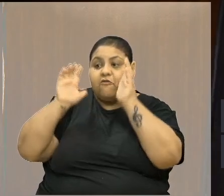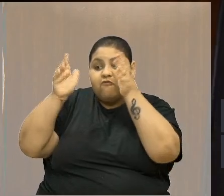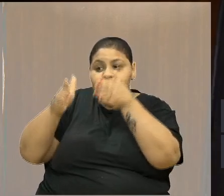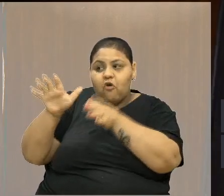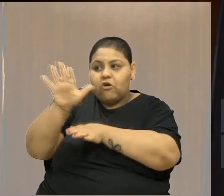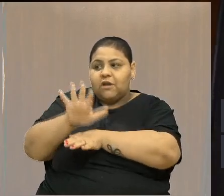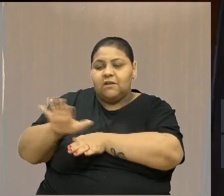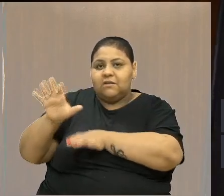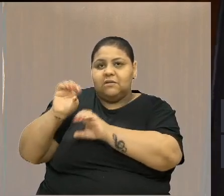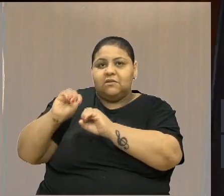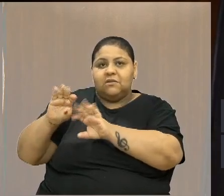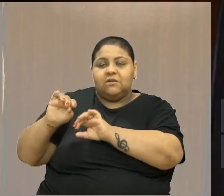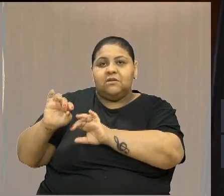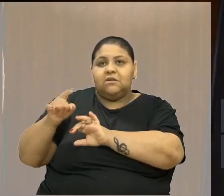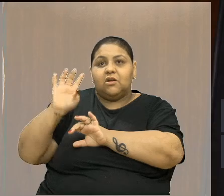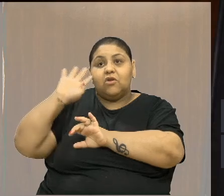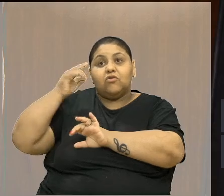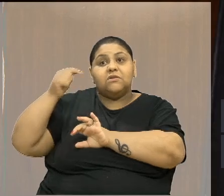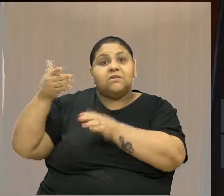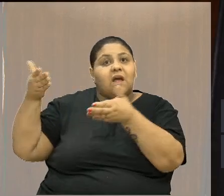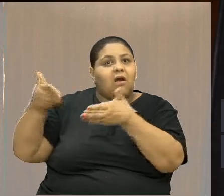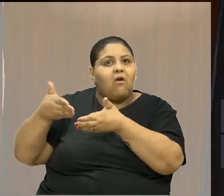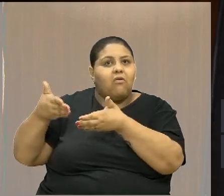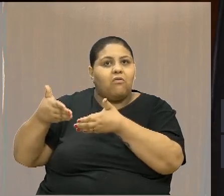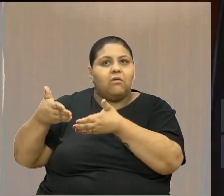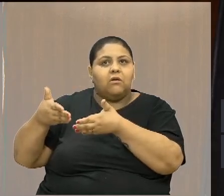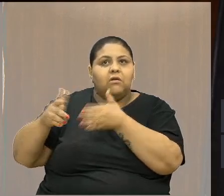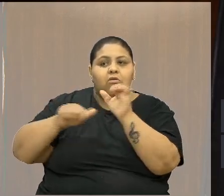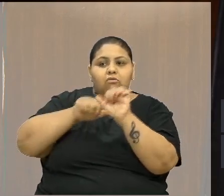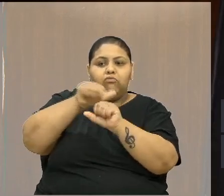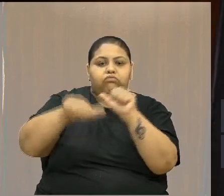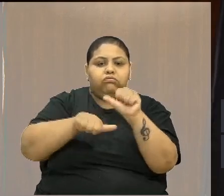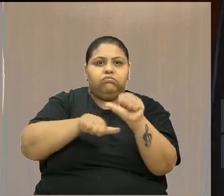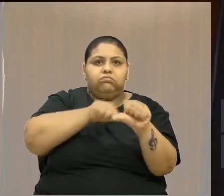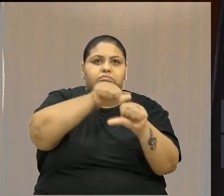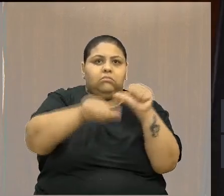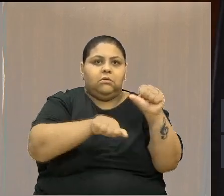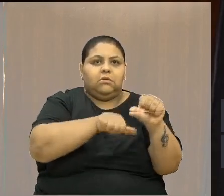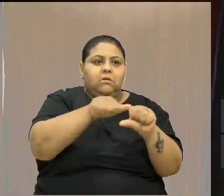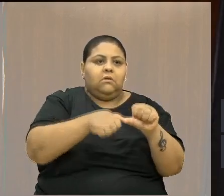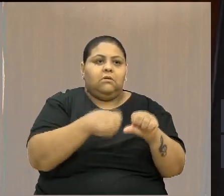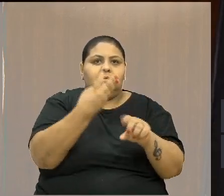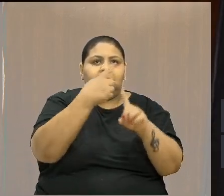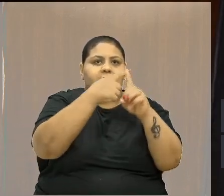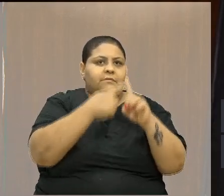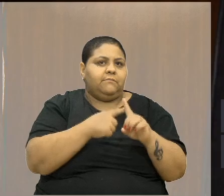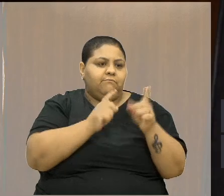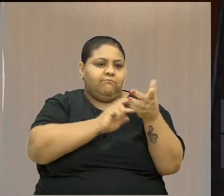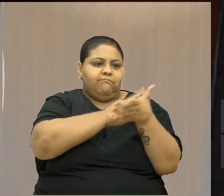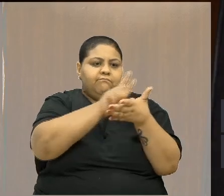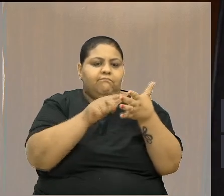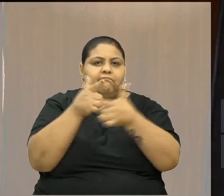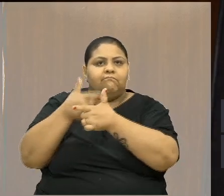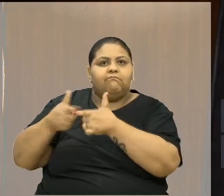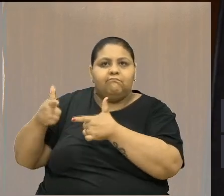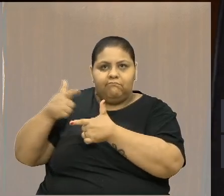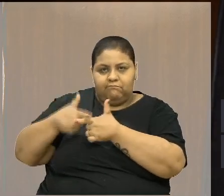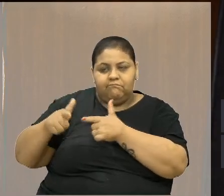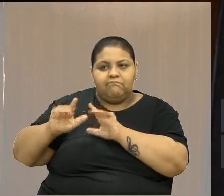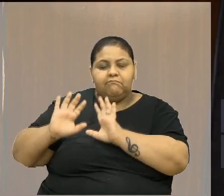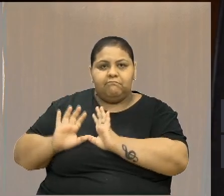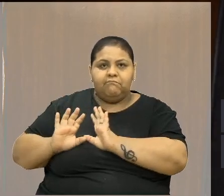não aconteça isso que tem acontecido agora, de trocar 3 vezes, enfim, uma série de problemas que